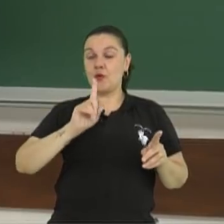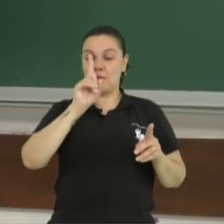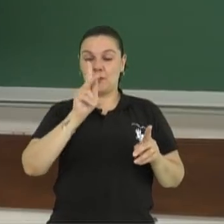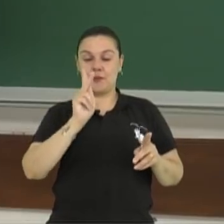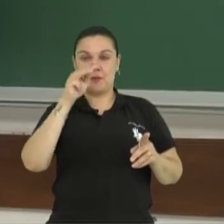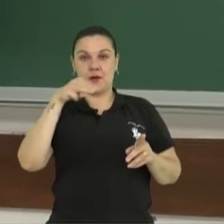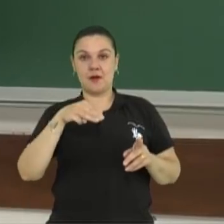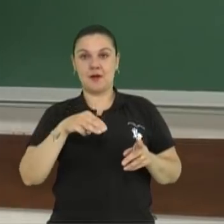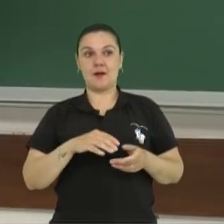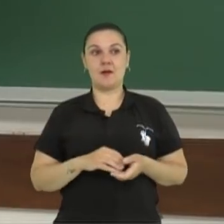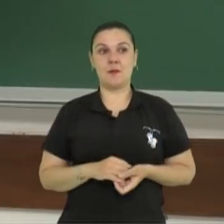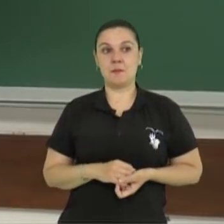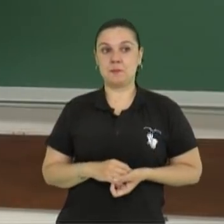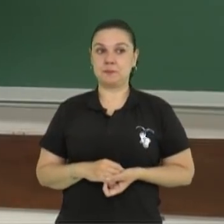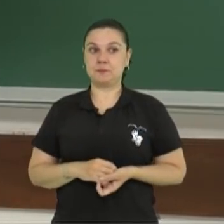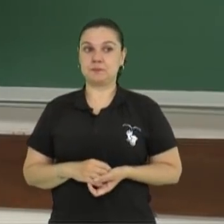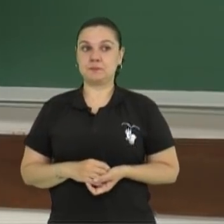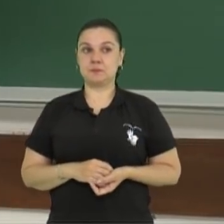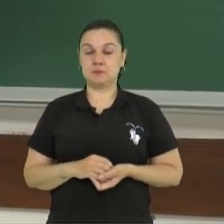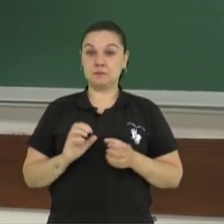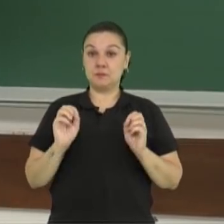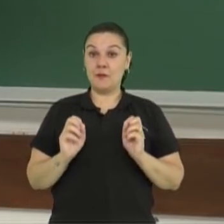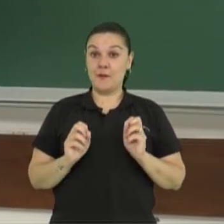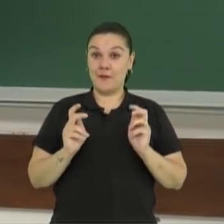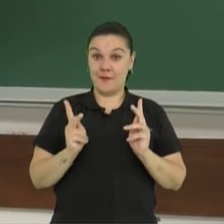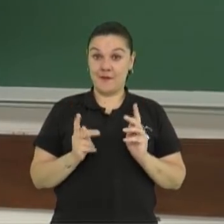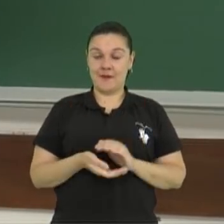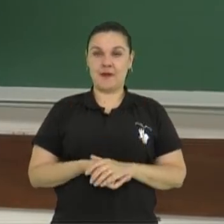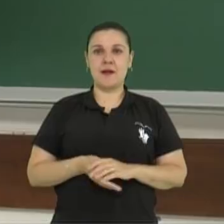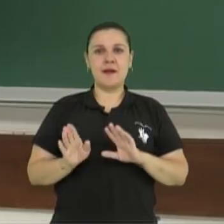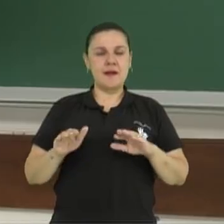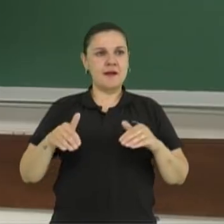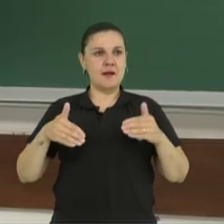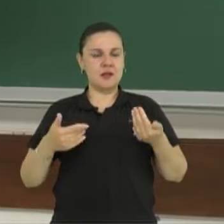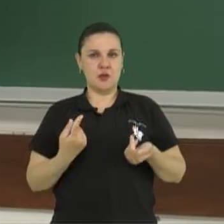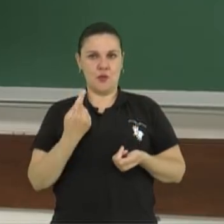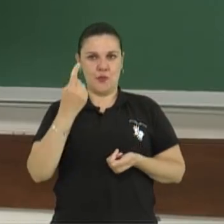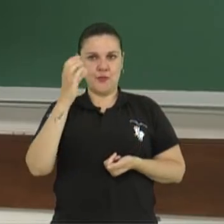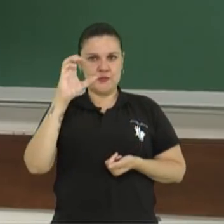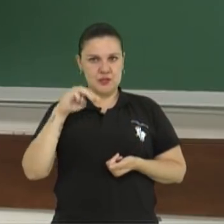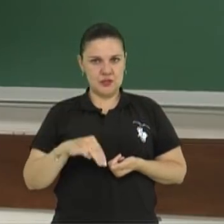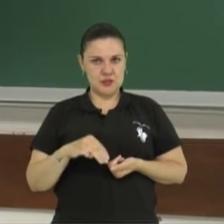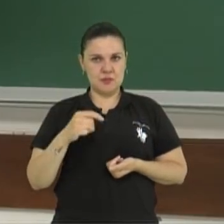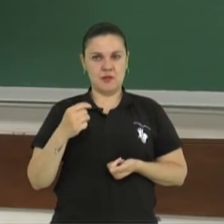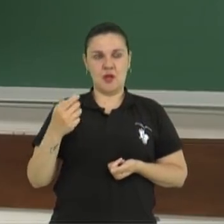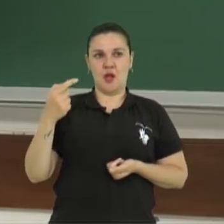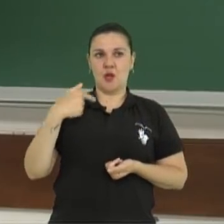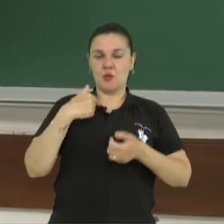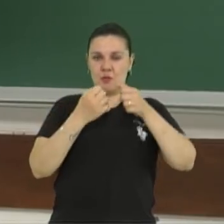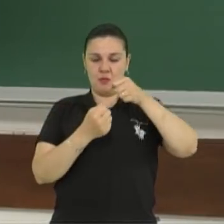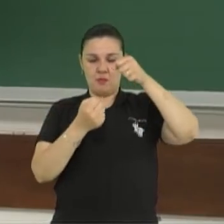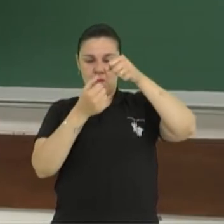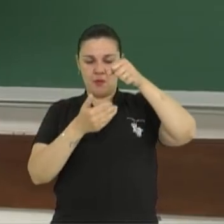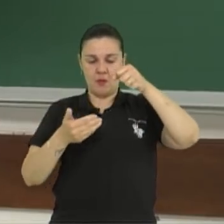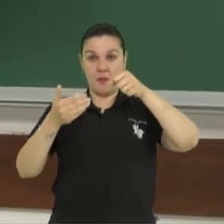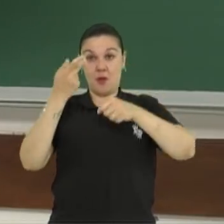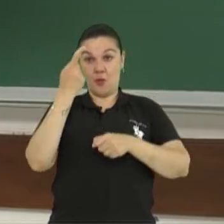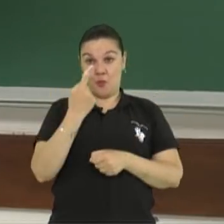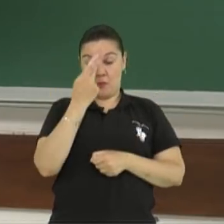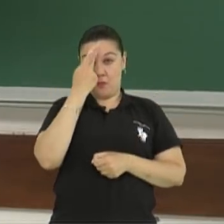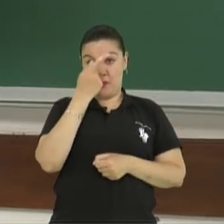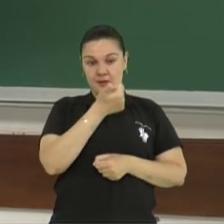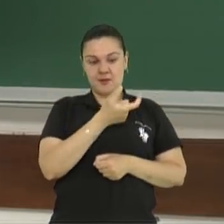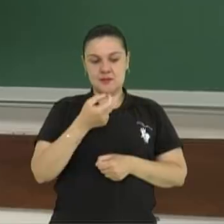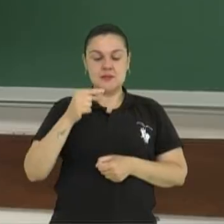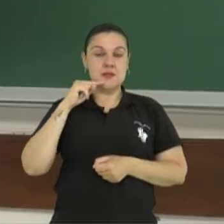vou ter 1 quilômetro, ok? Então, 1 centímetro no meu mapa, de uma escala 1 para